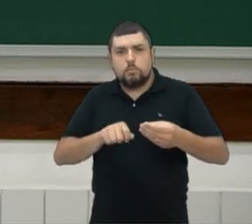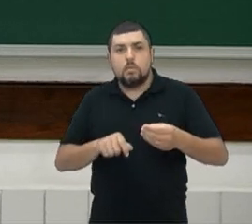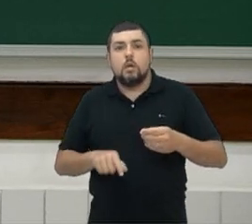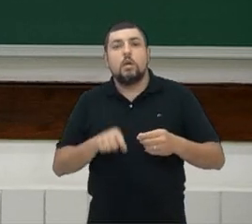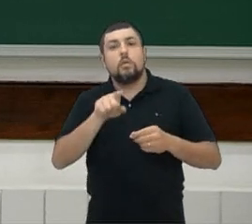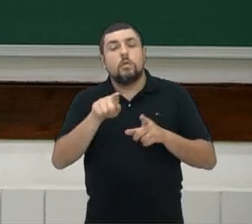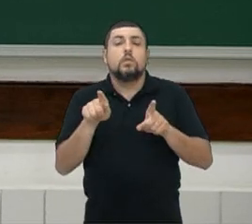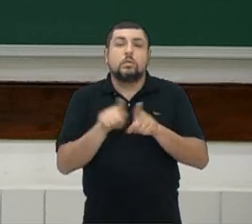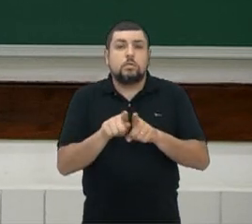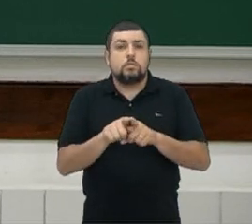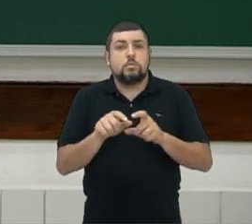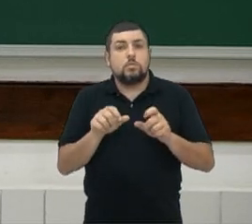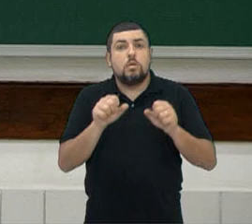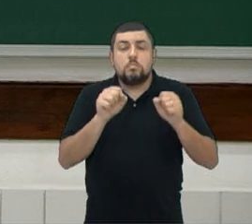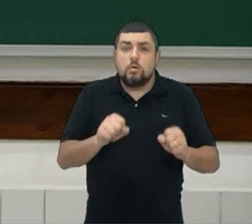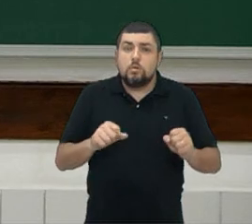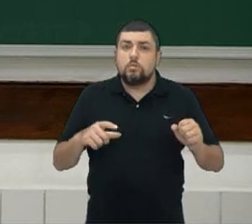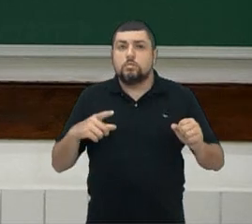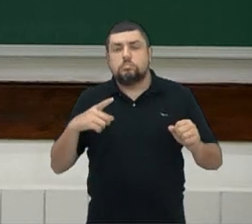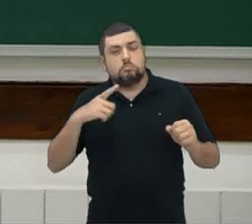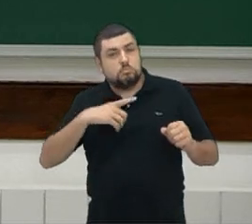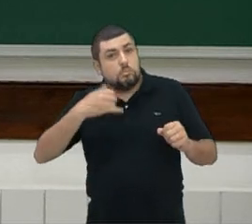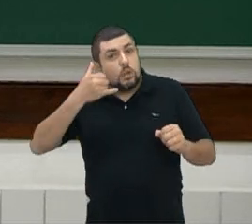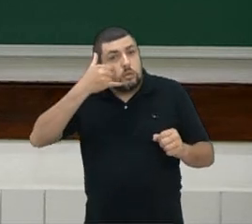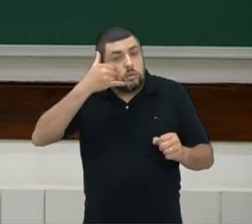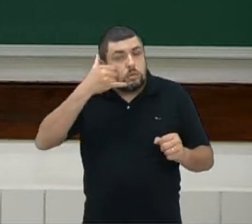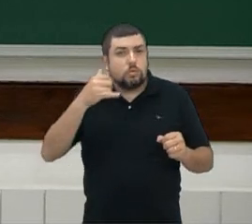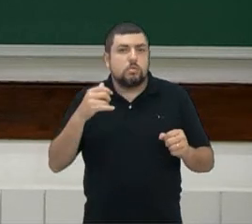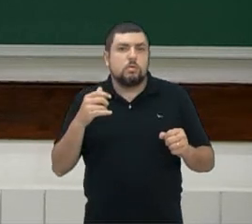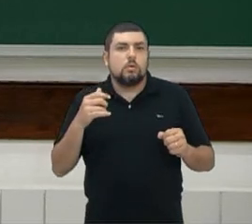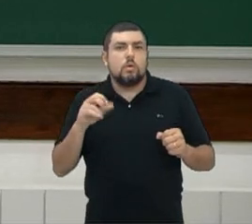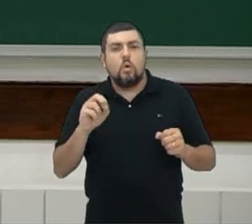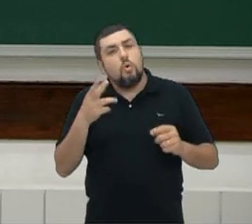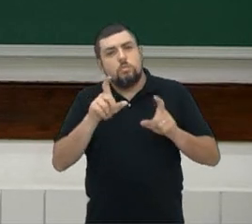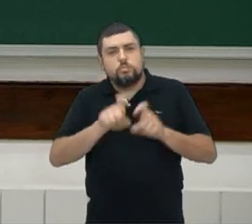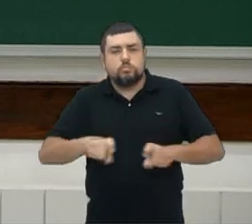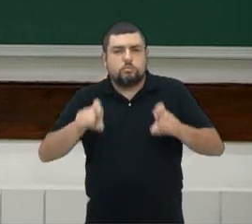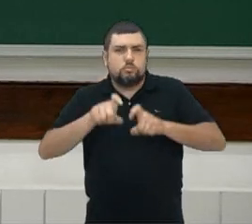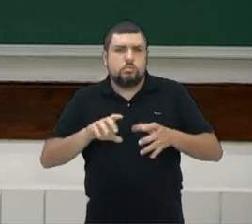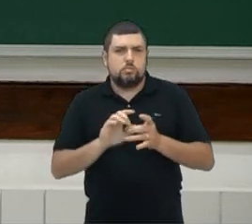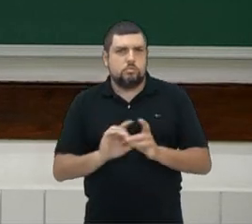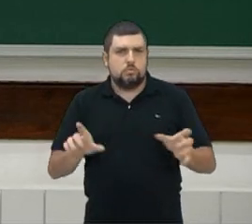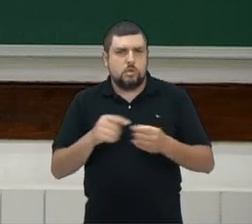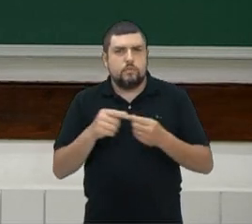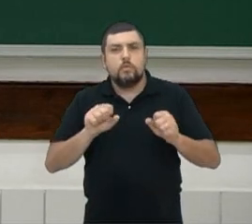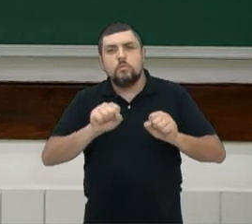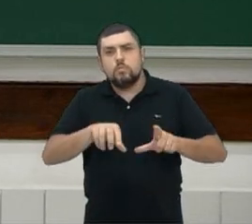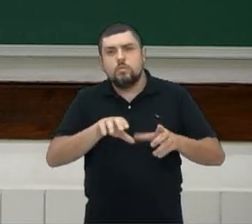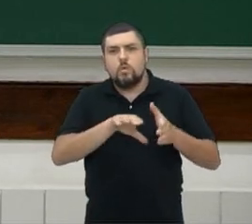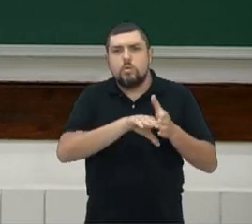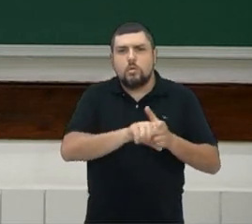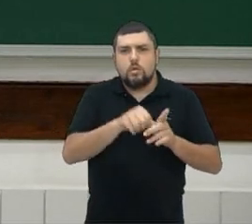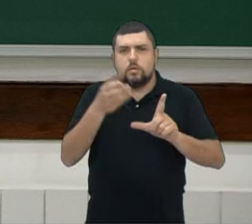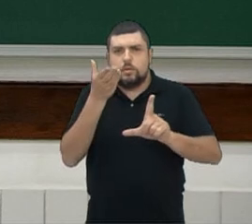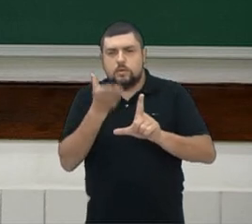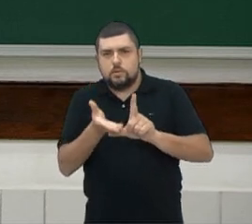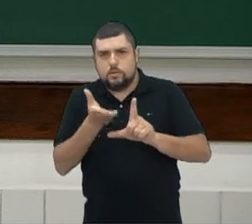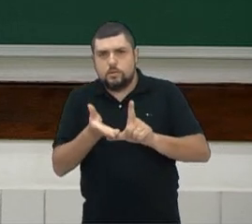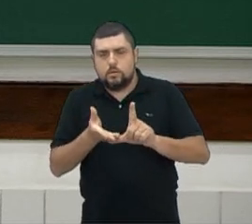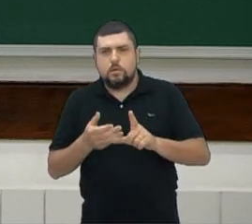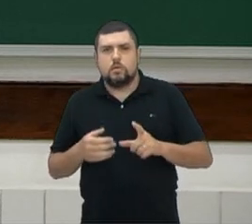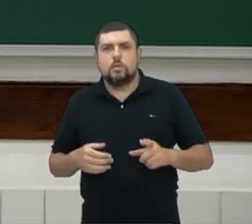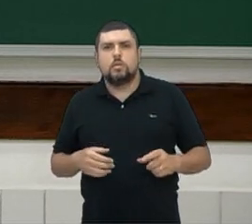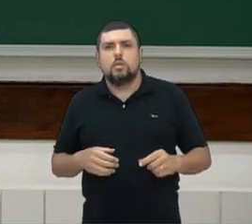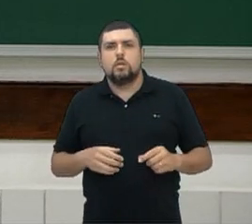acesso, né, se tem tecnologia para isso, pode acessar o Classroom também. Né? Um não inibe o outro, um não